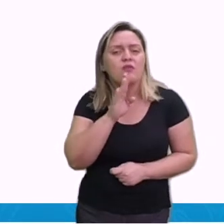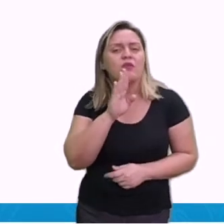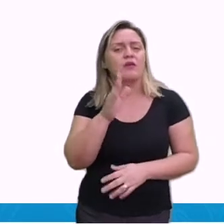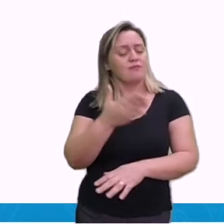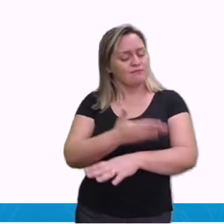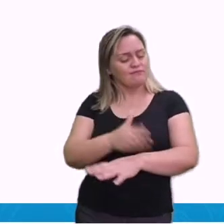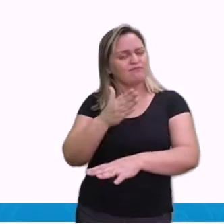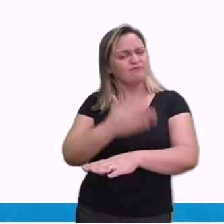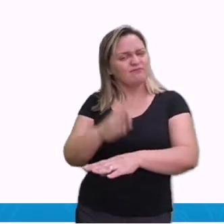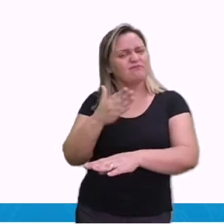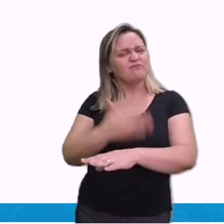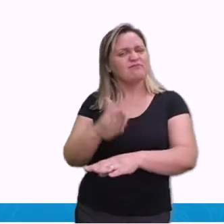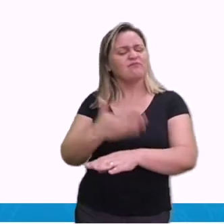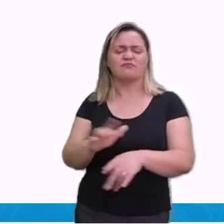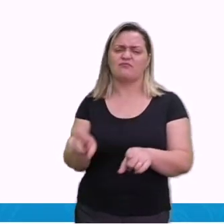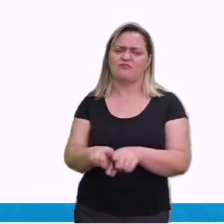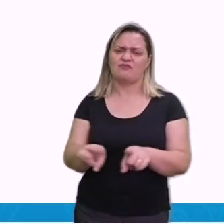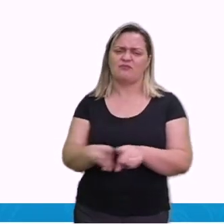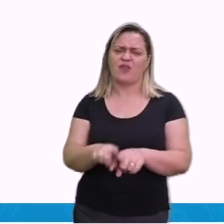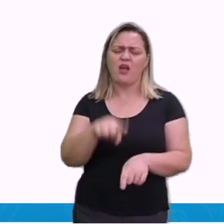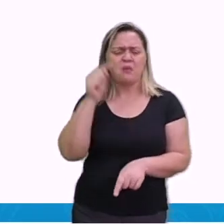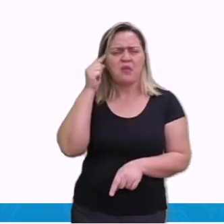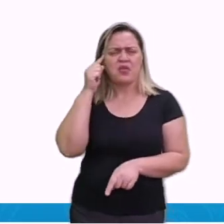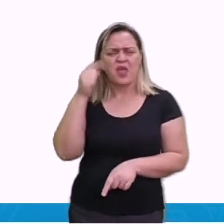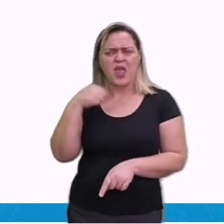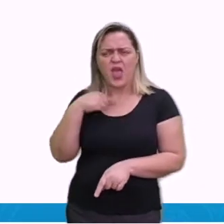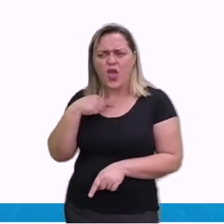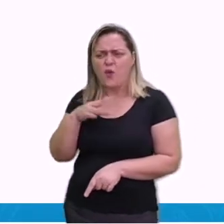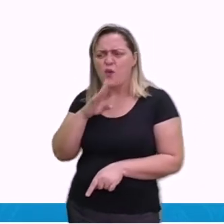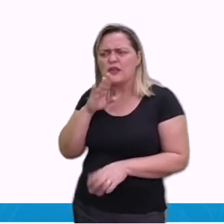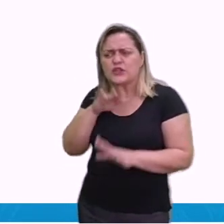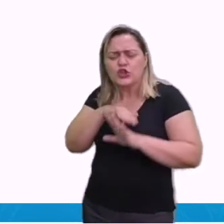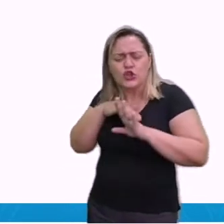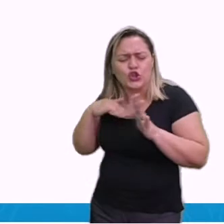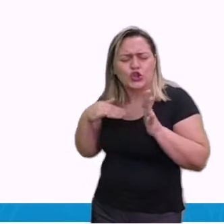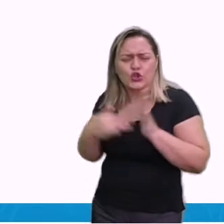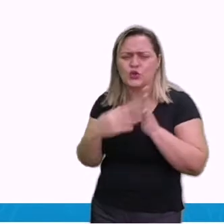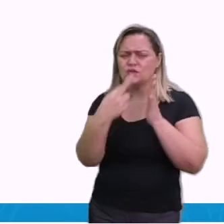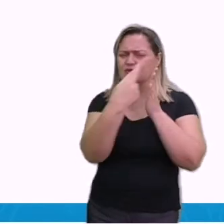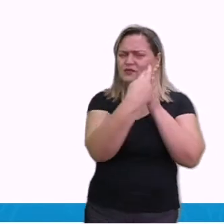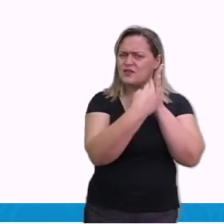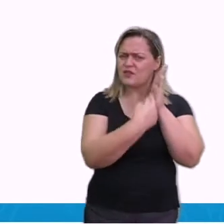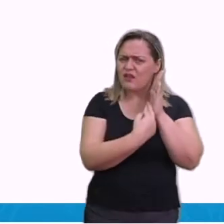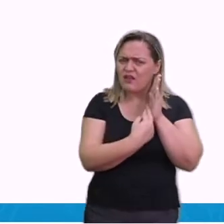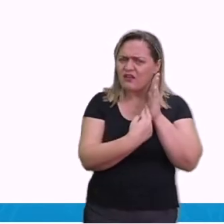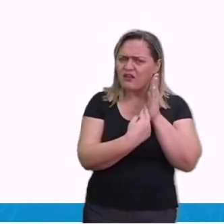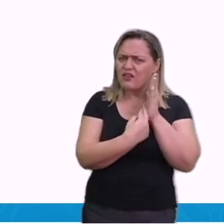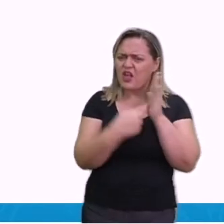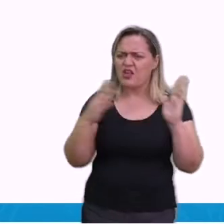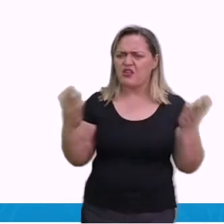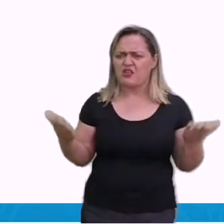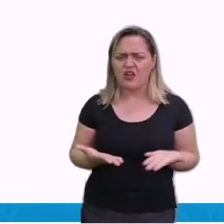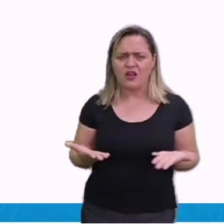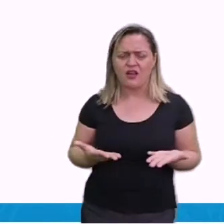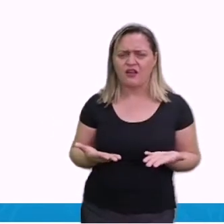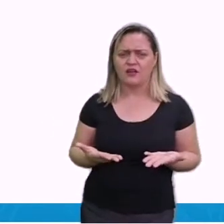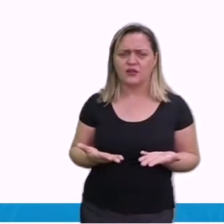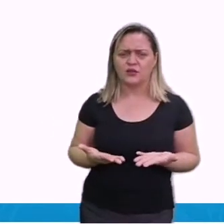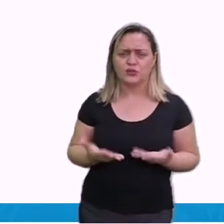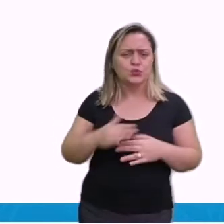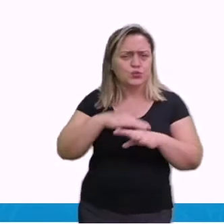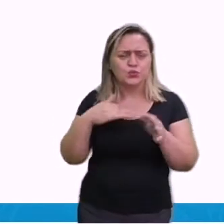essas regras da primeira vez? Eu vou conhecer todas elas? Eu vou saber gravar porquê de cada